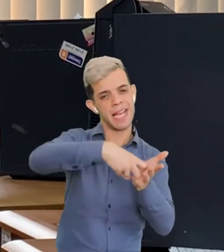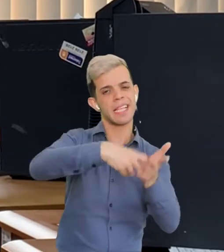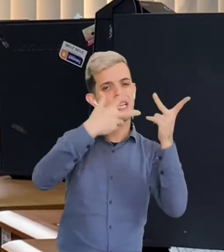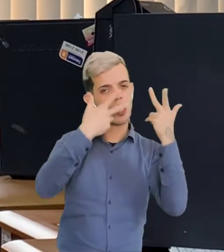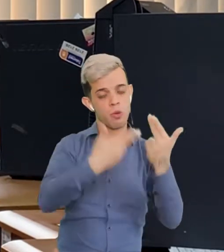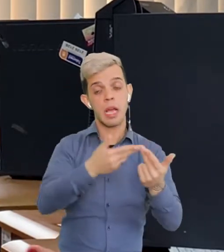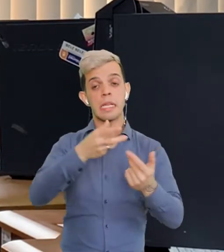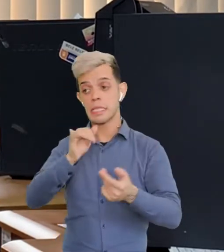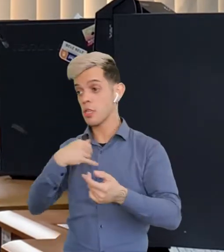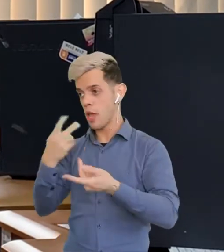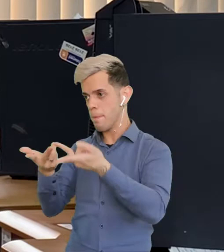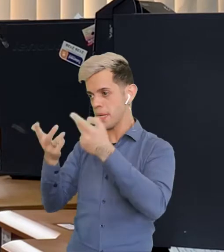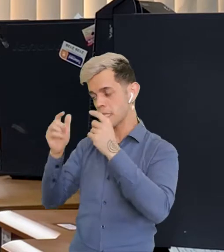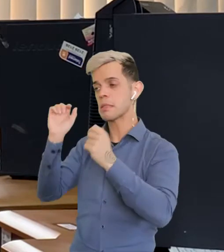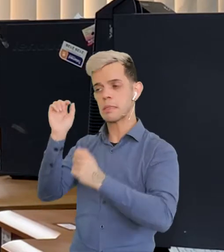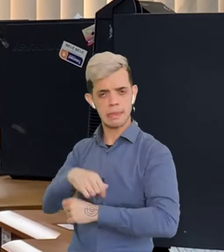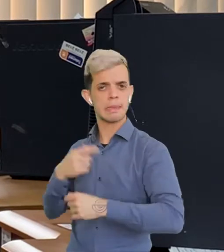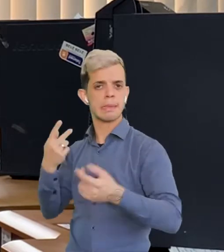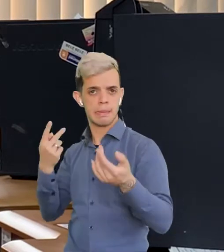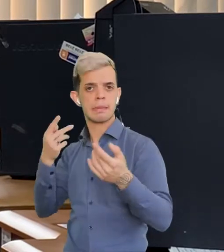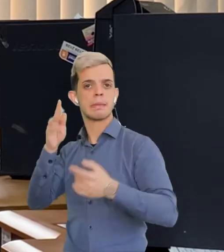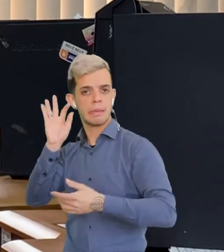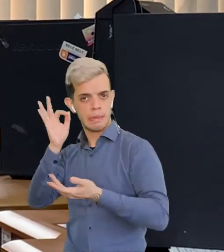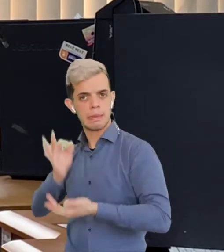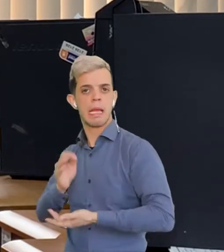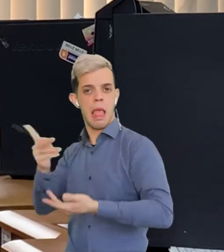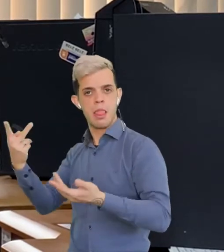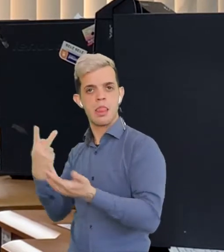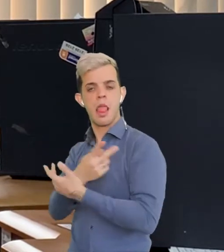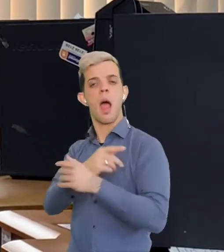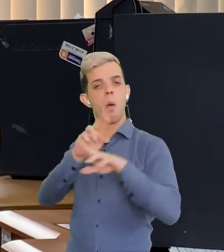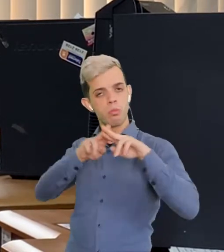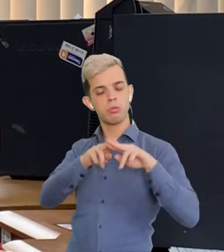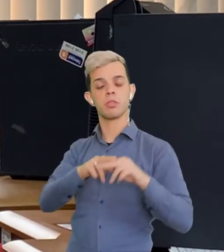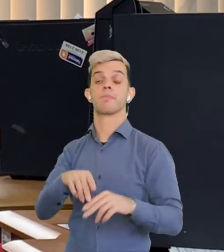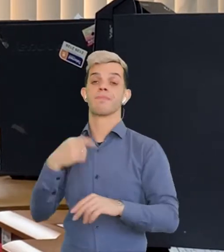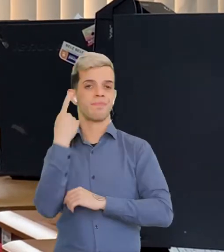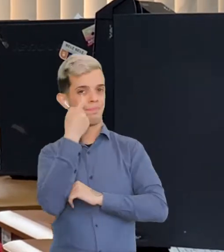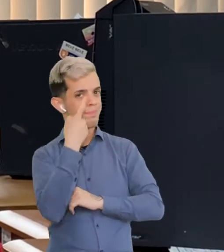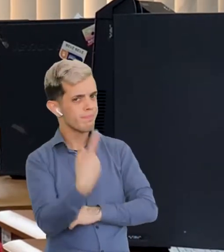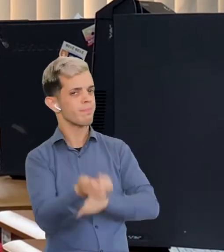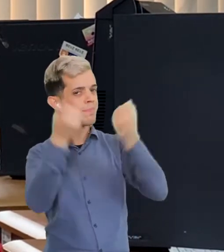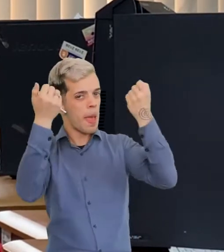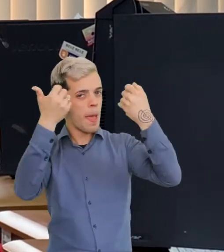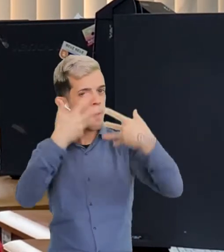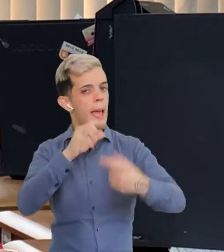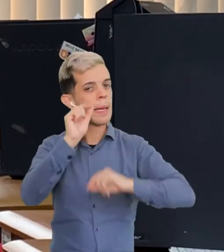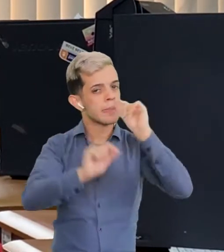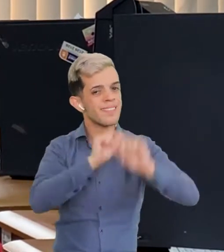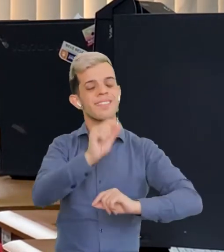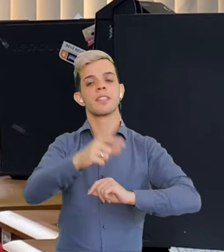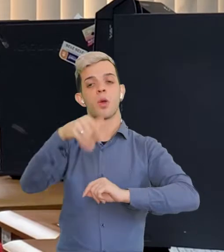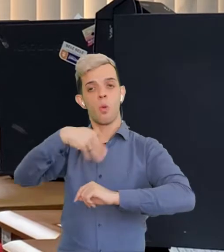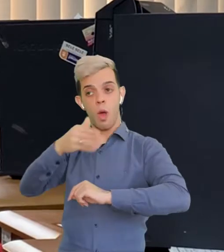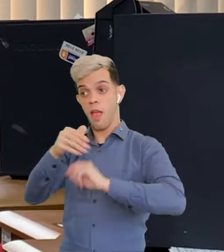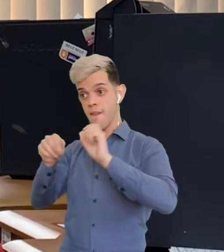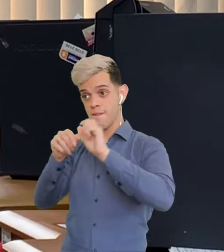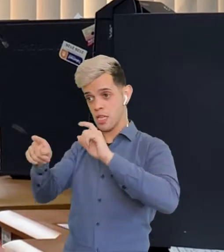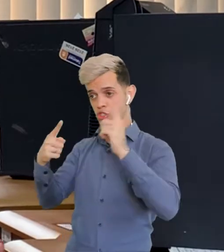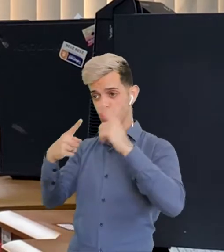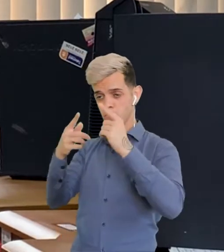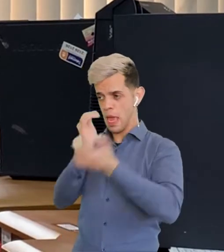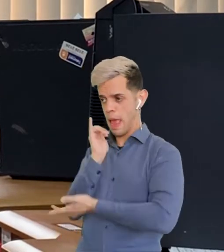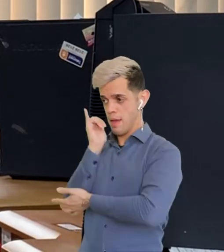gerada depois da decisão a respeito do auto de infração. E é interessante dizer que o auto de infração, ele